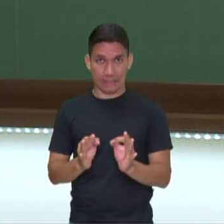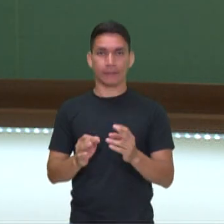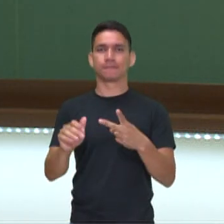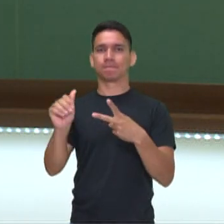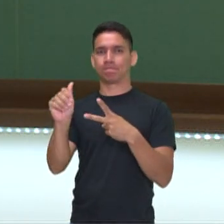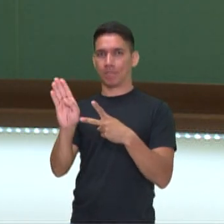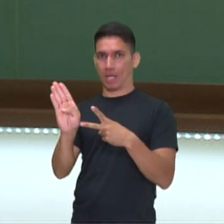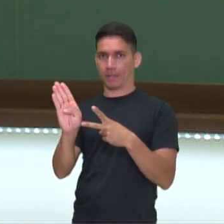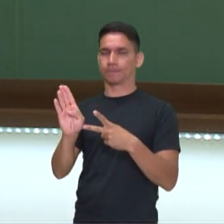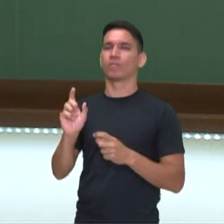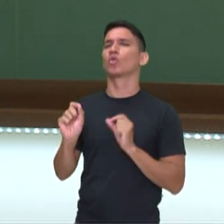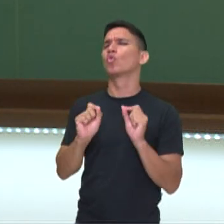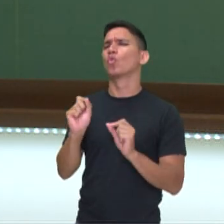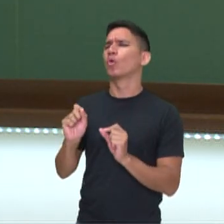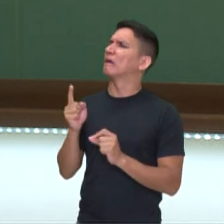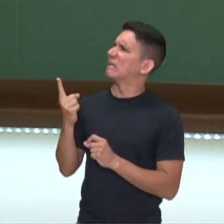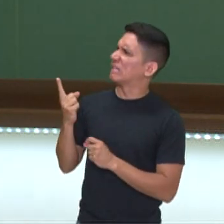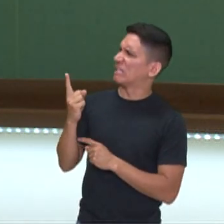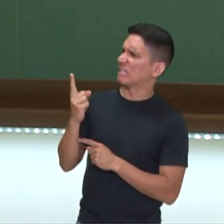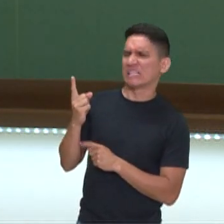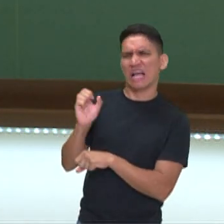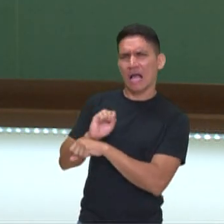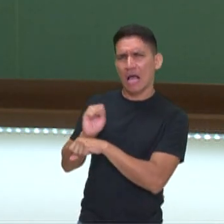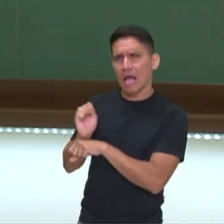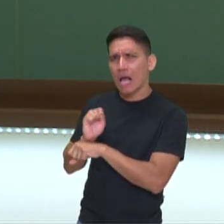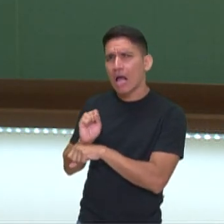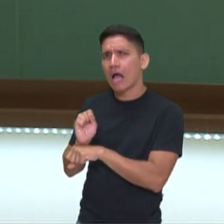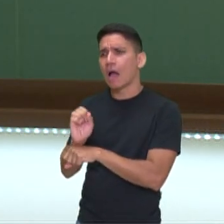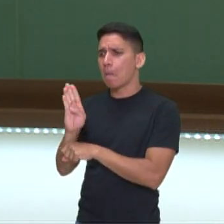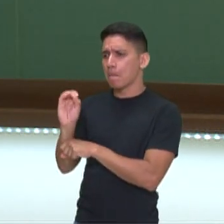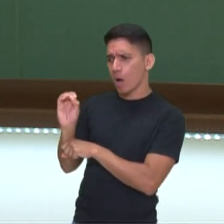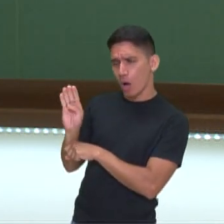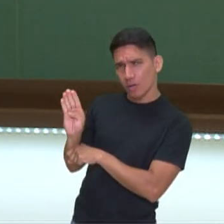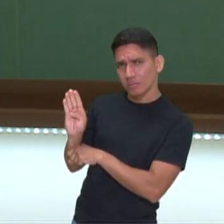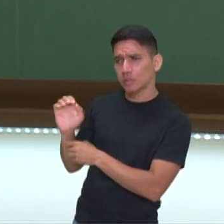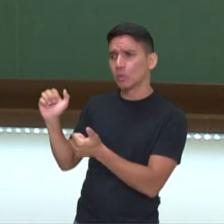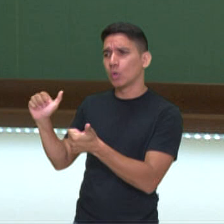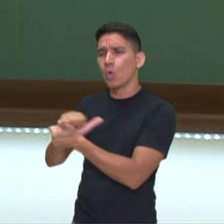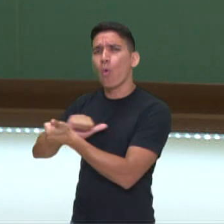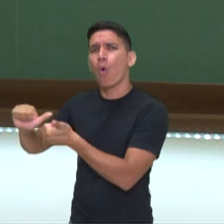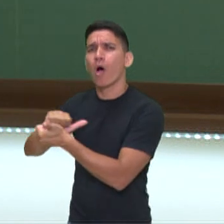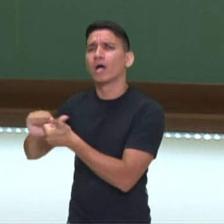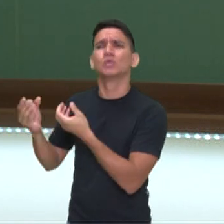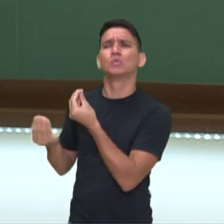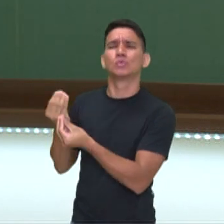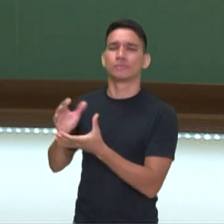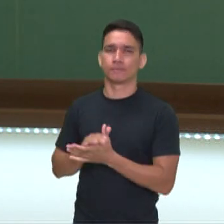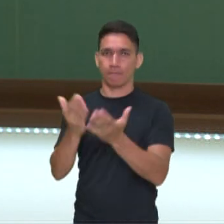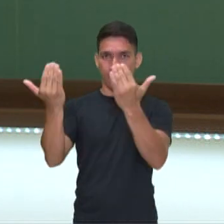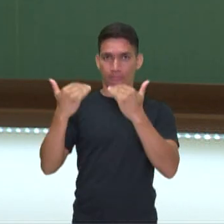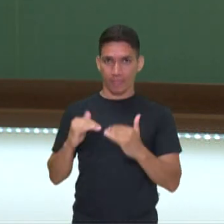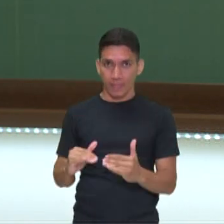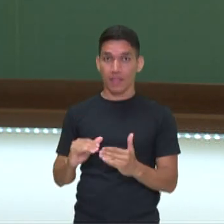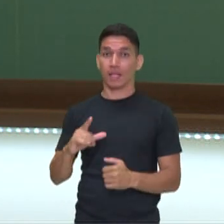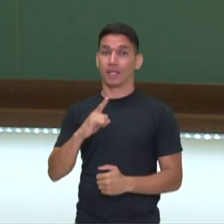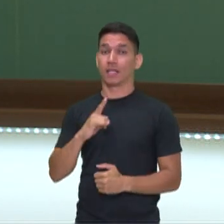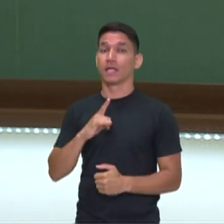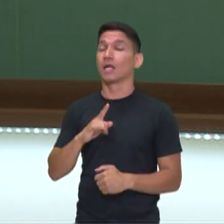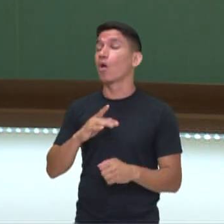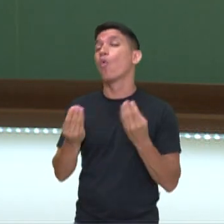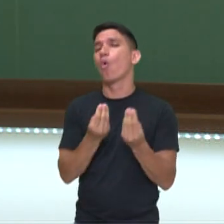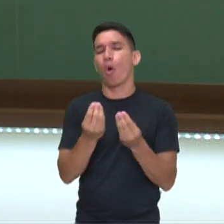Car often Bob the washes. E na letra C, Friends, I go out Saturdays with my